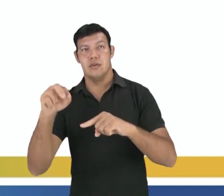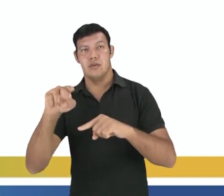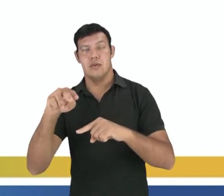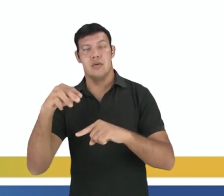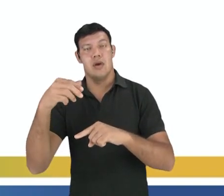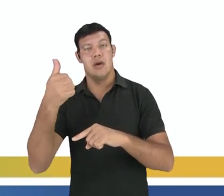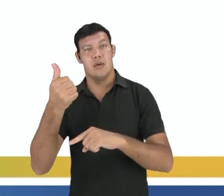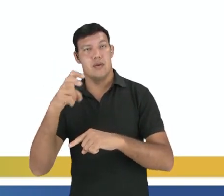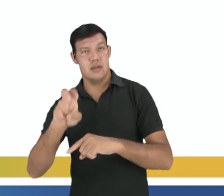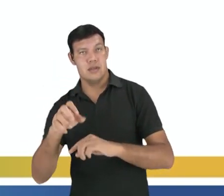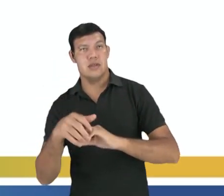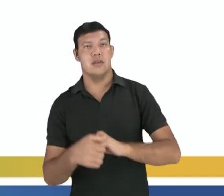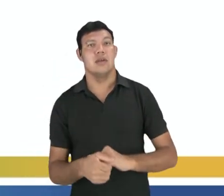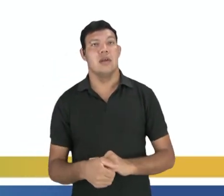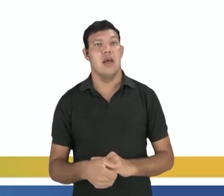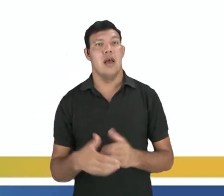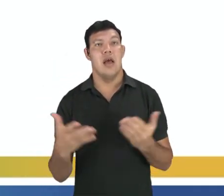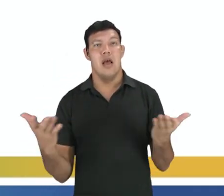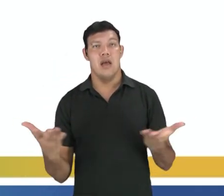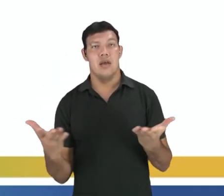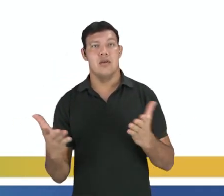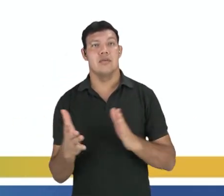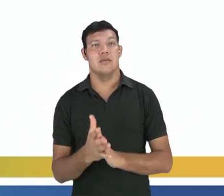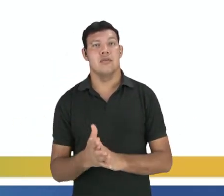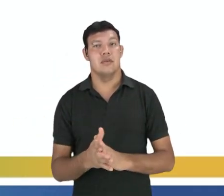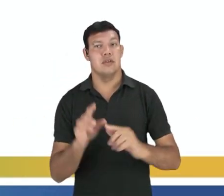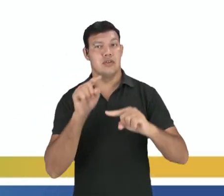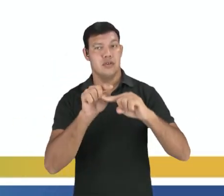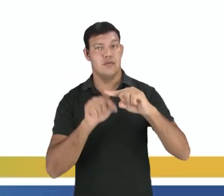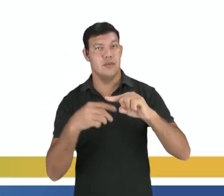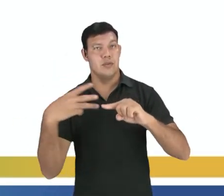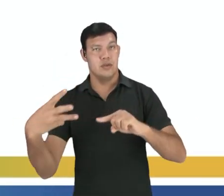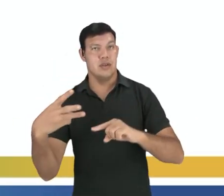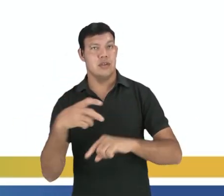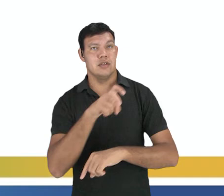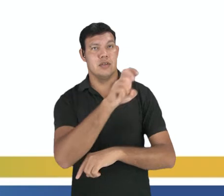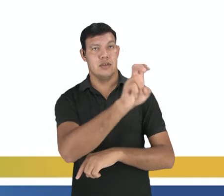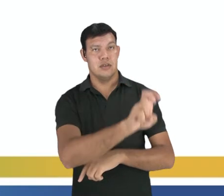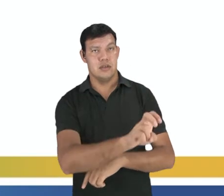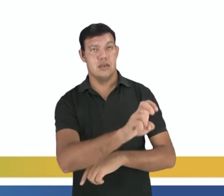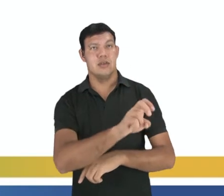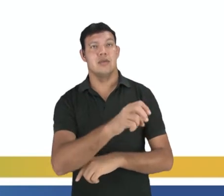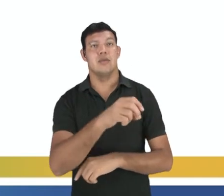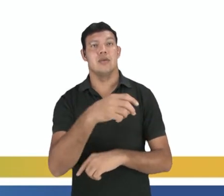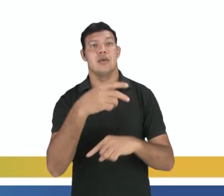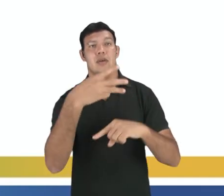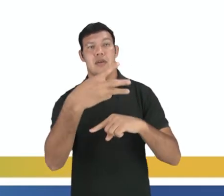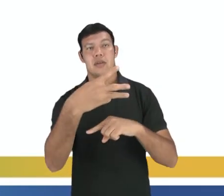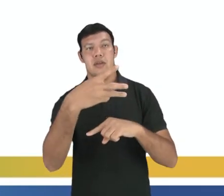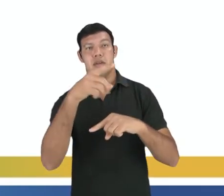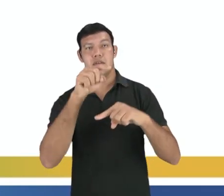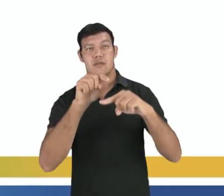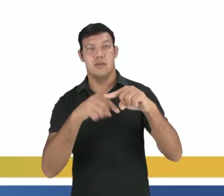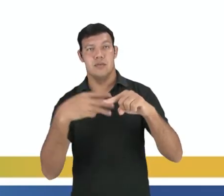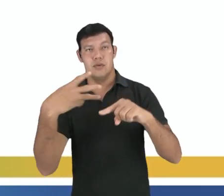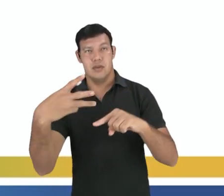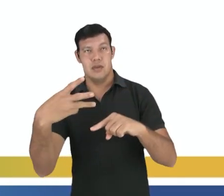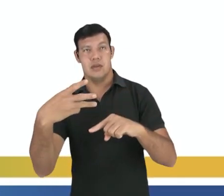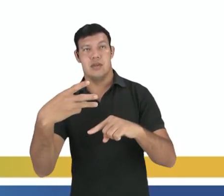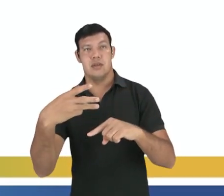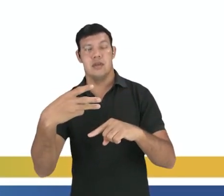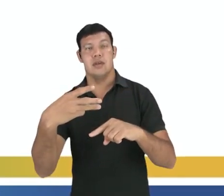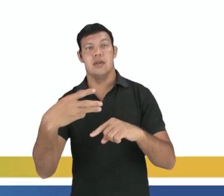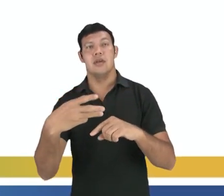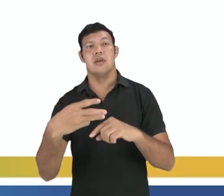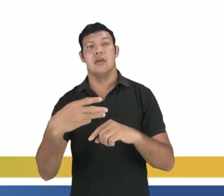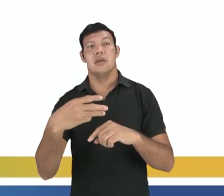para 3 dá 1, 5 para 3 dá 5, 15 para 3 dá 5. Agora divide todo mundo por 5. 5